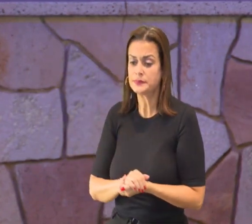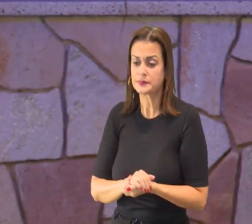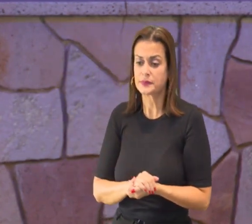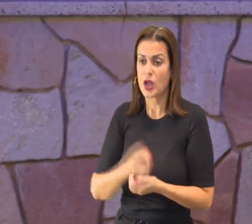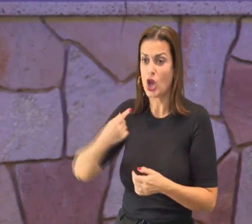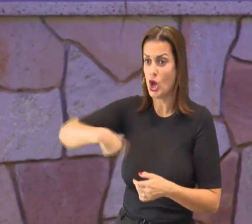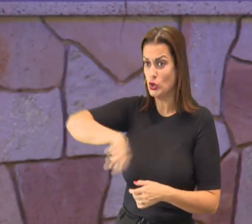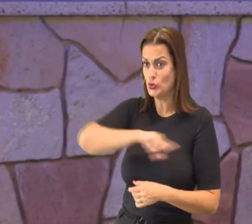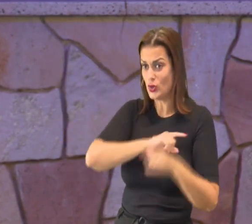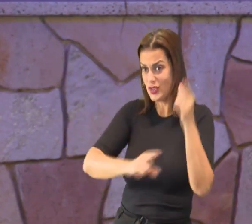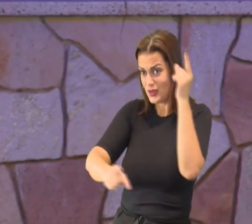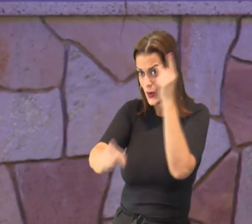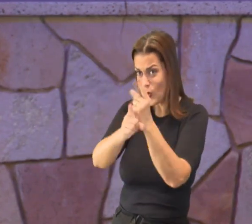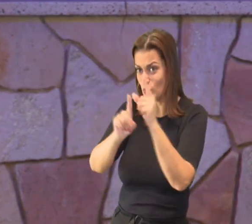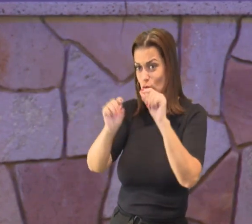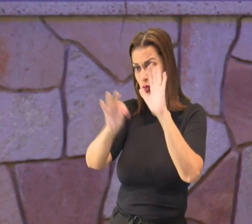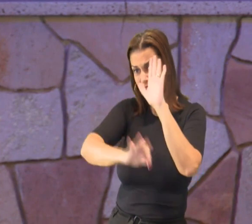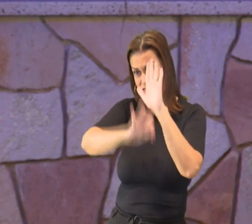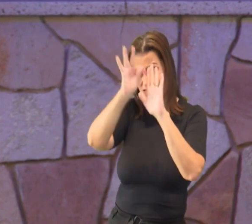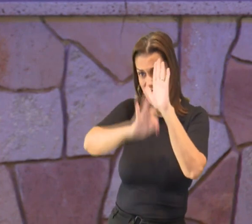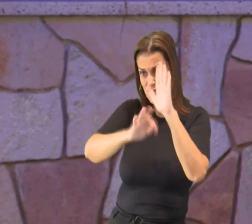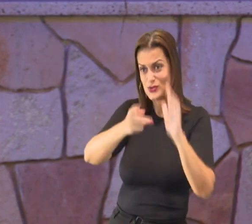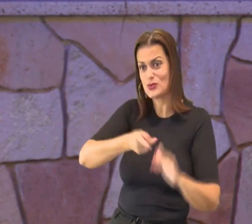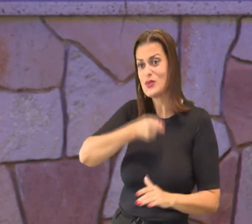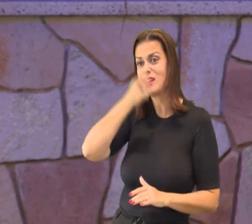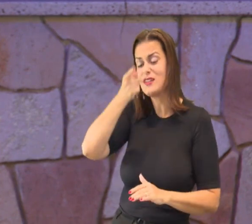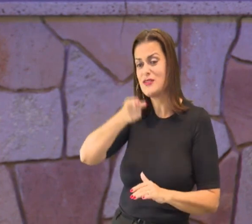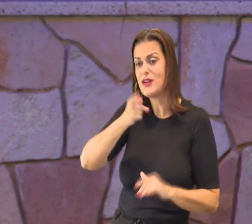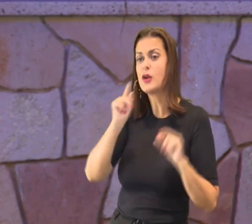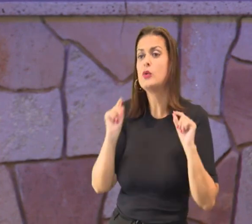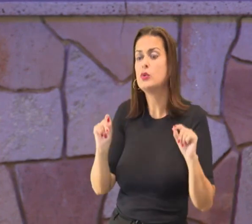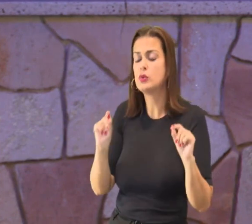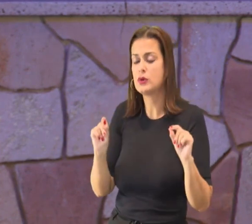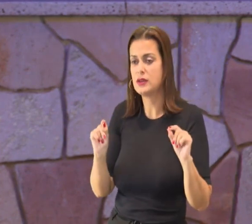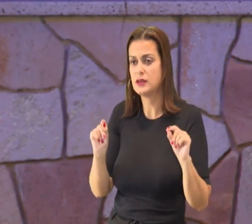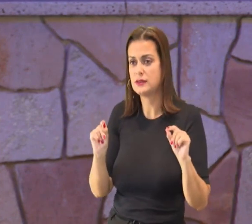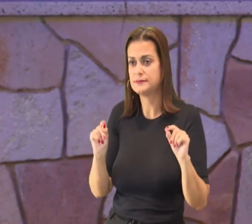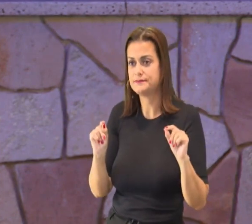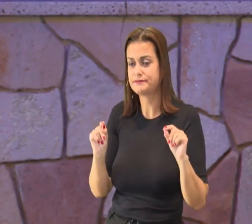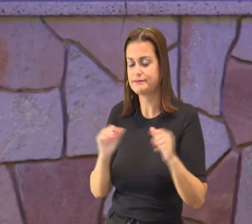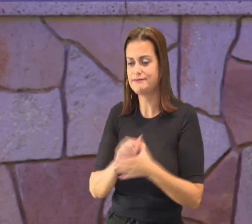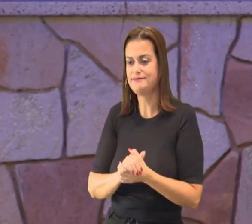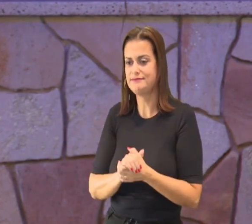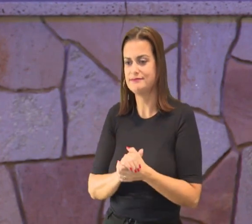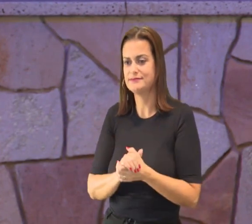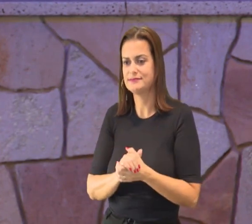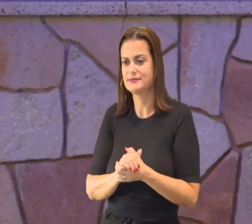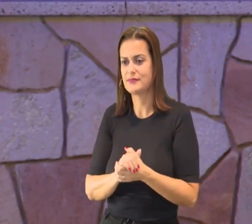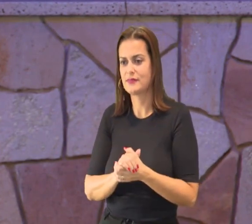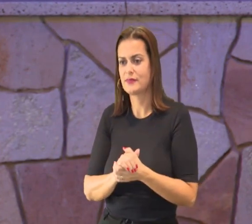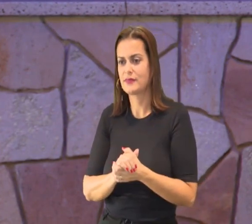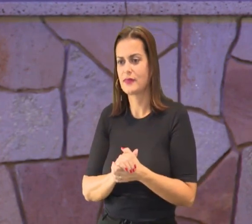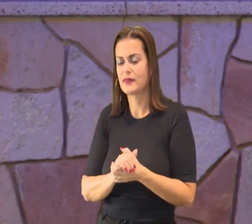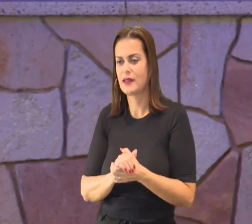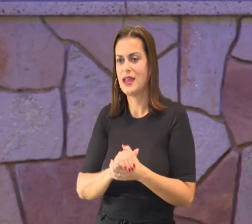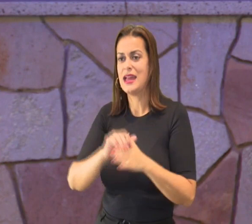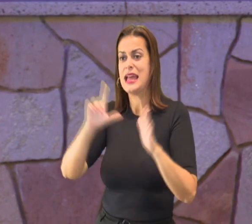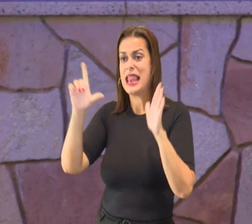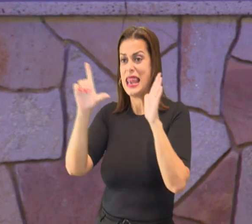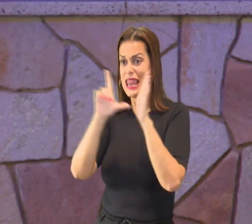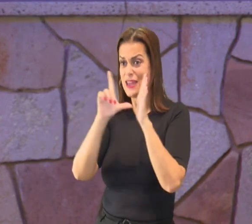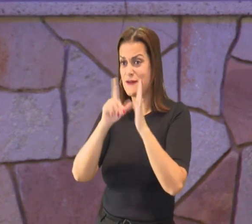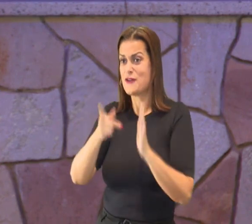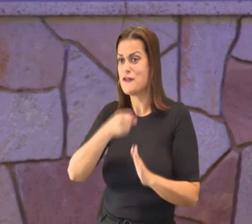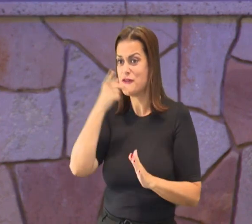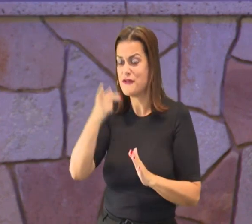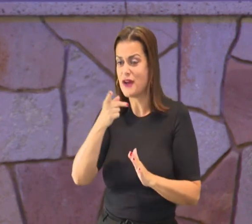nós encontramos um texto que fala sobre o bode expiatório, Levítico 16, 21, que temos a